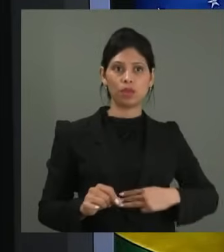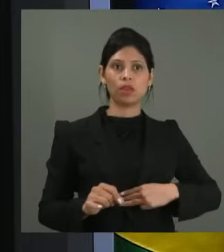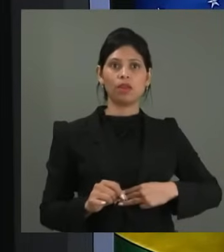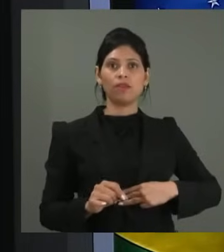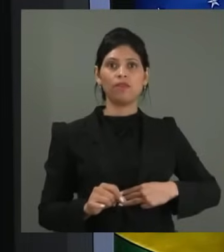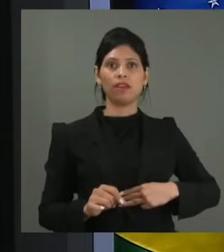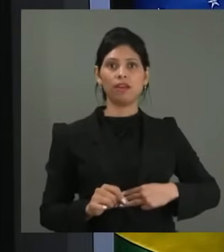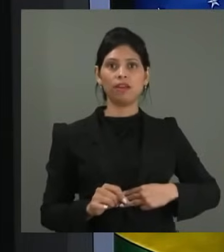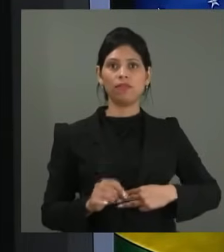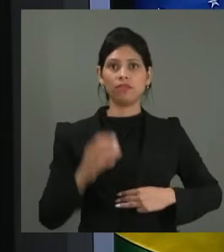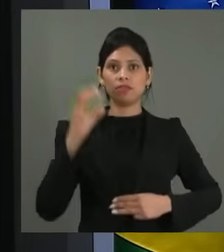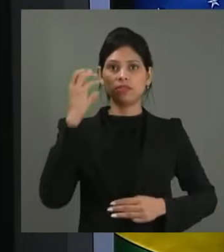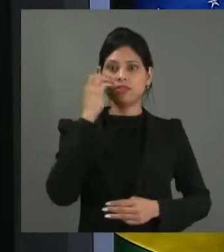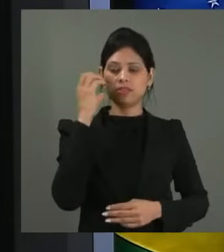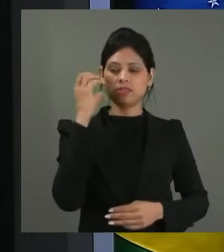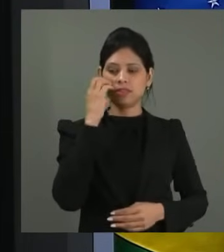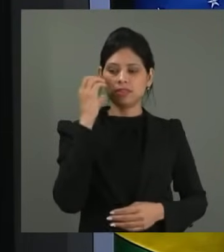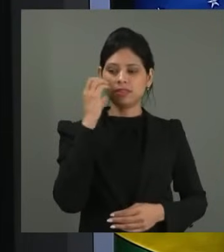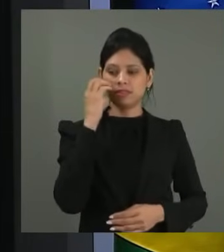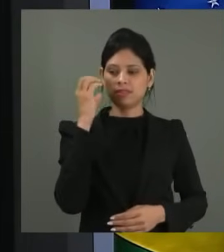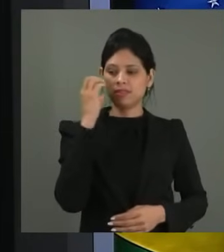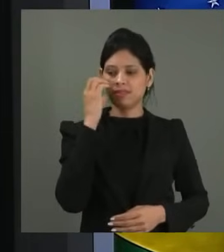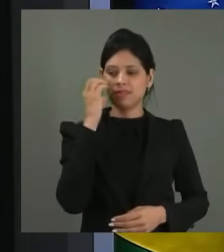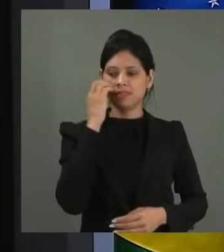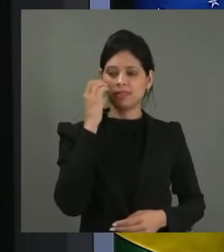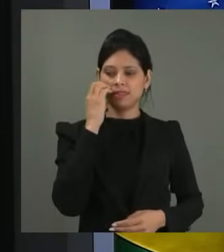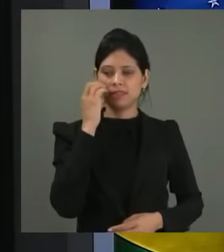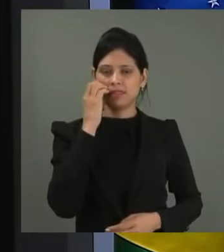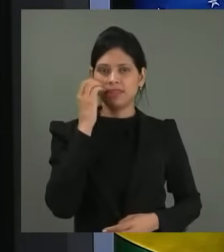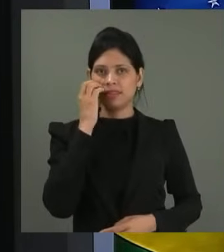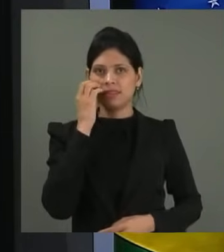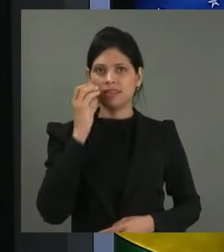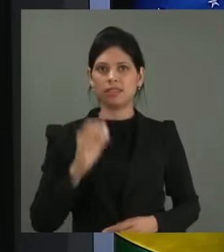Justiça, Flávio Dino. Sim,